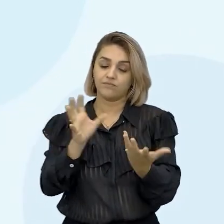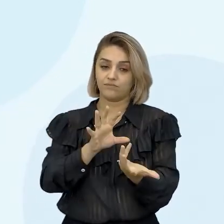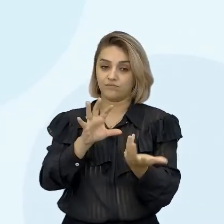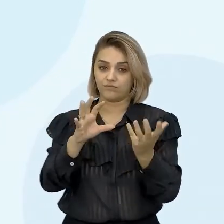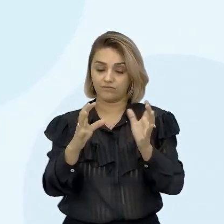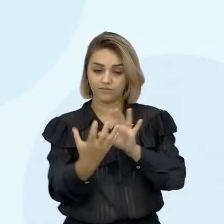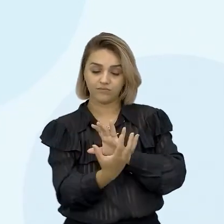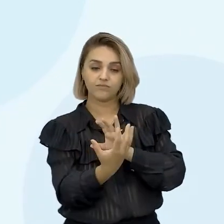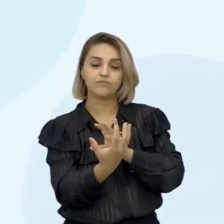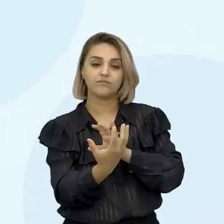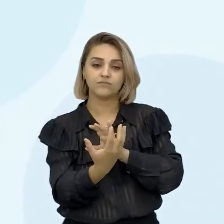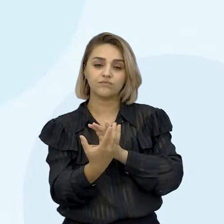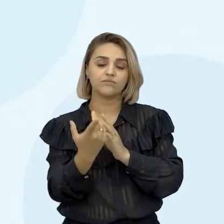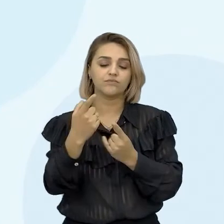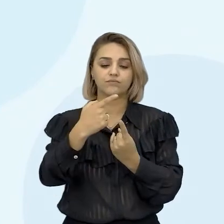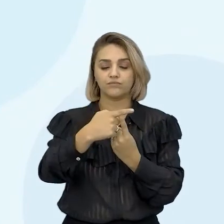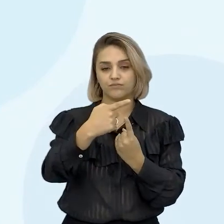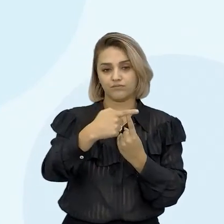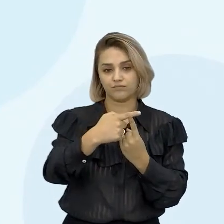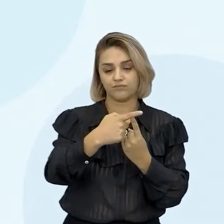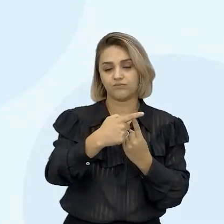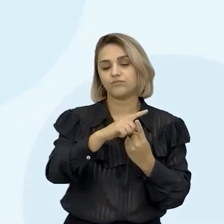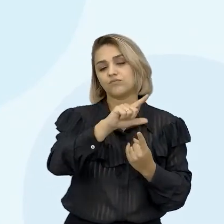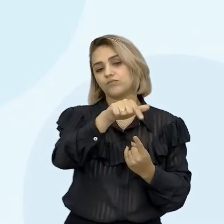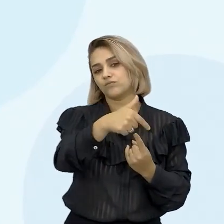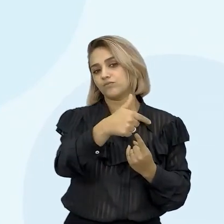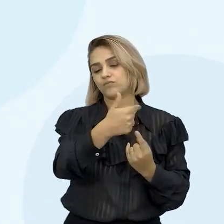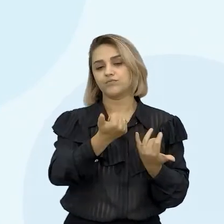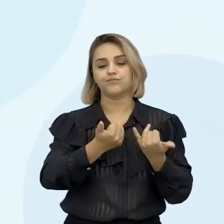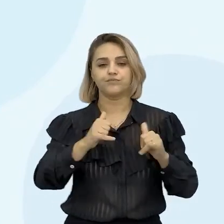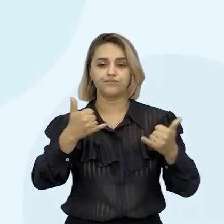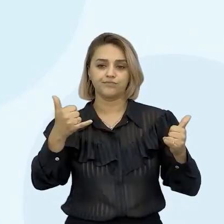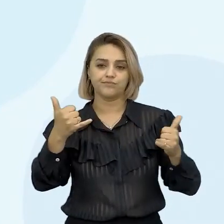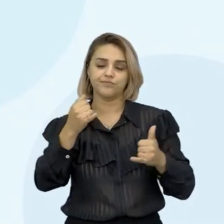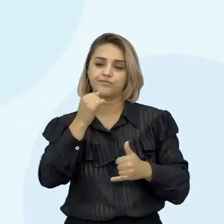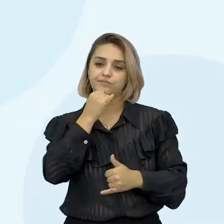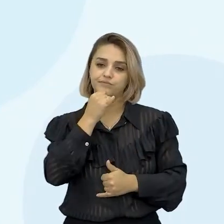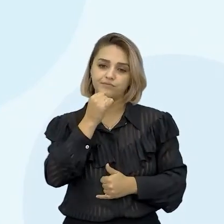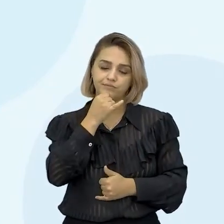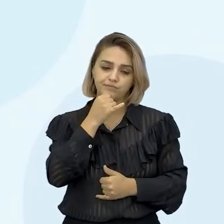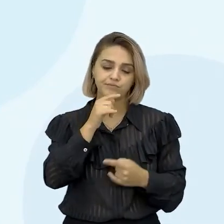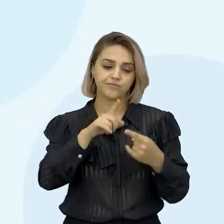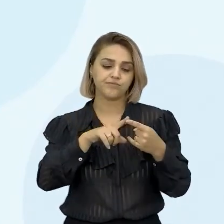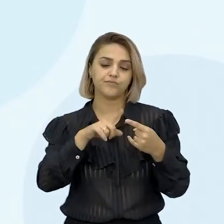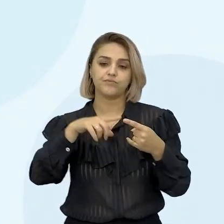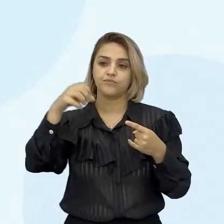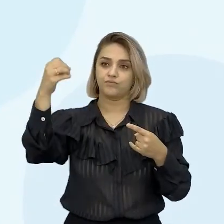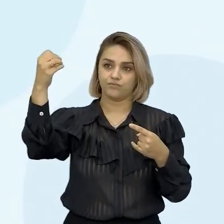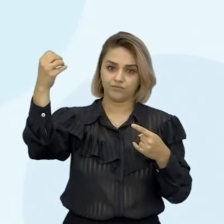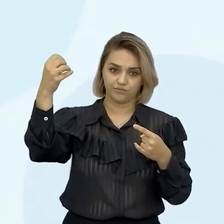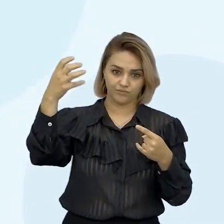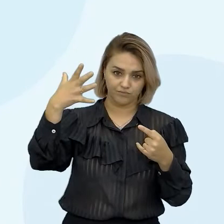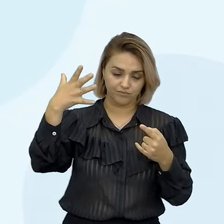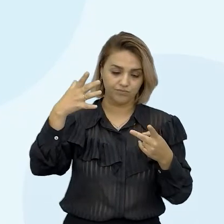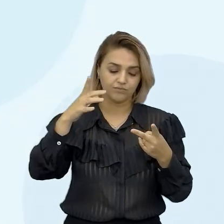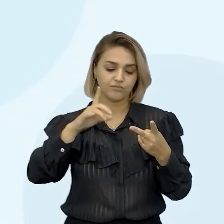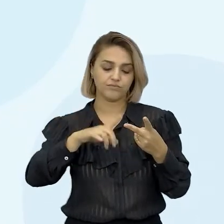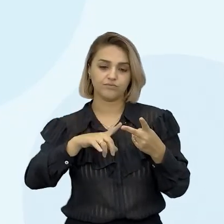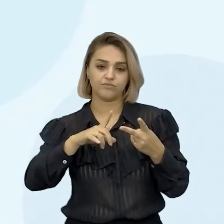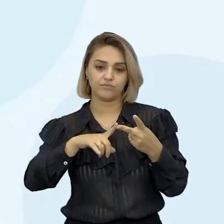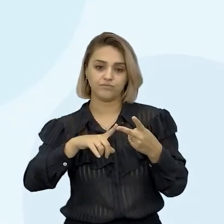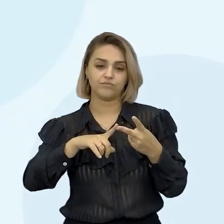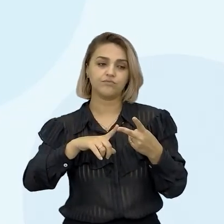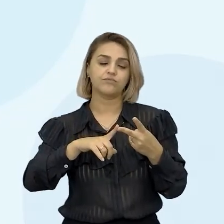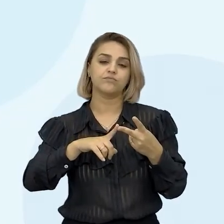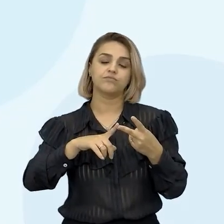e em algum outro tipo de energia tipo Luminosa posso ser